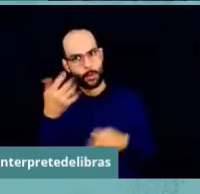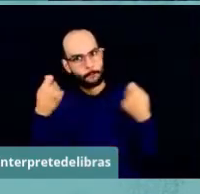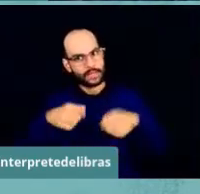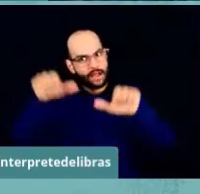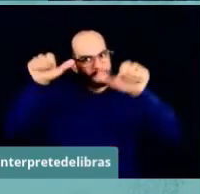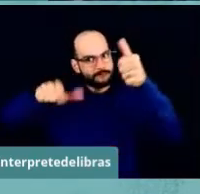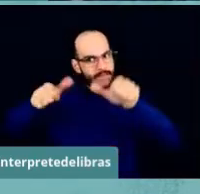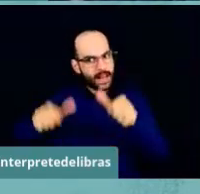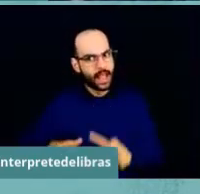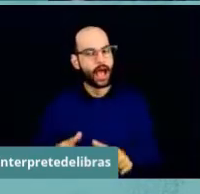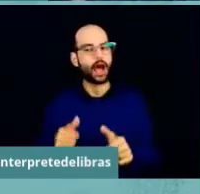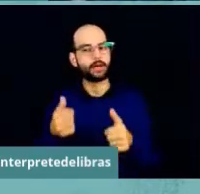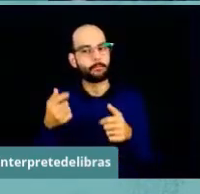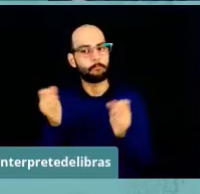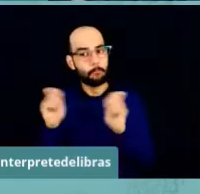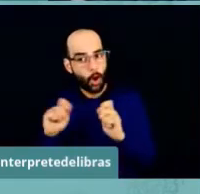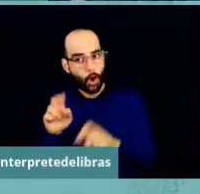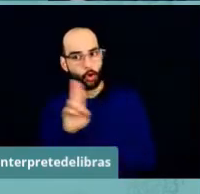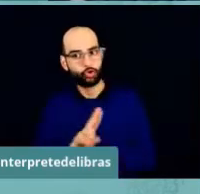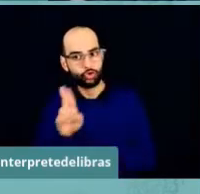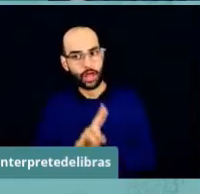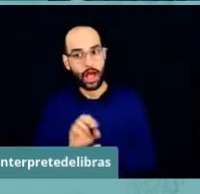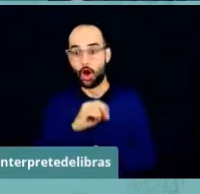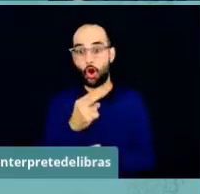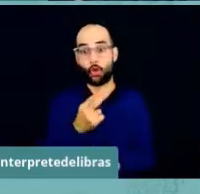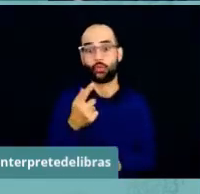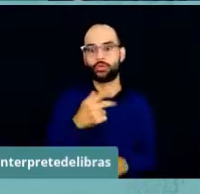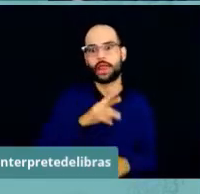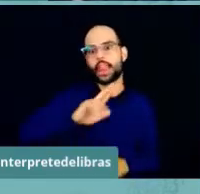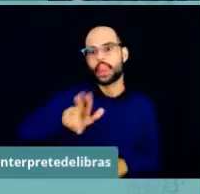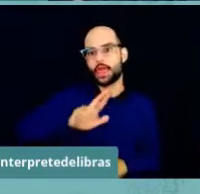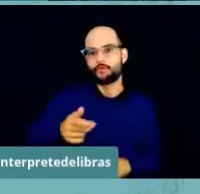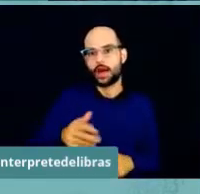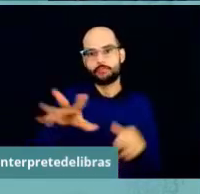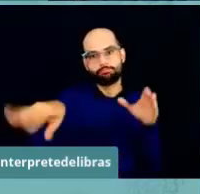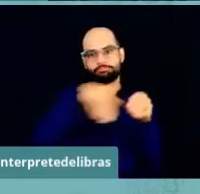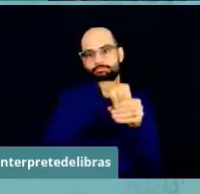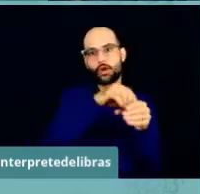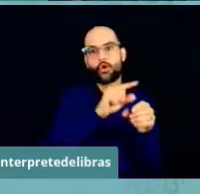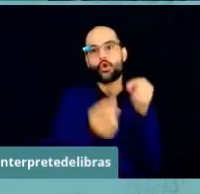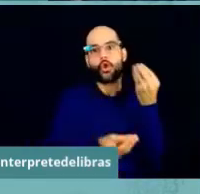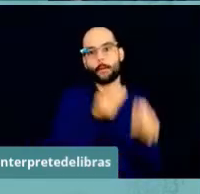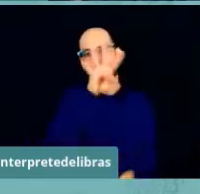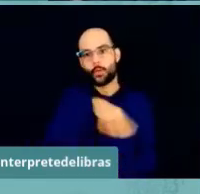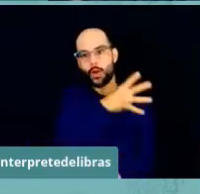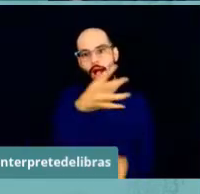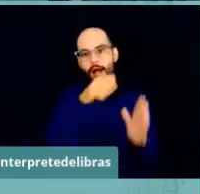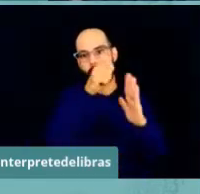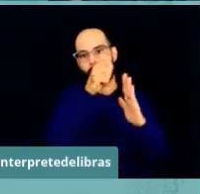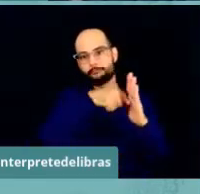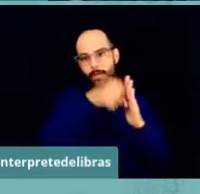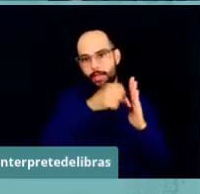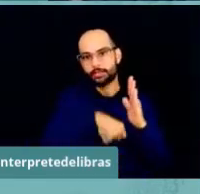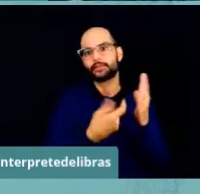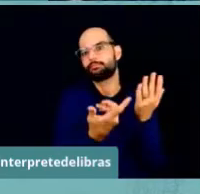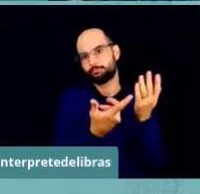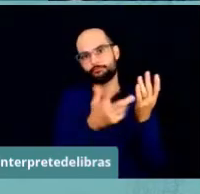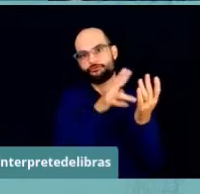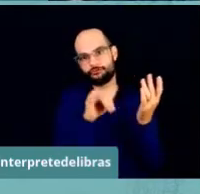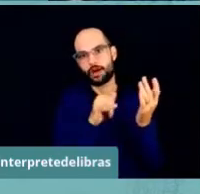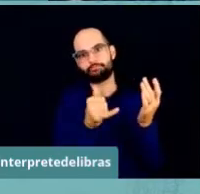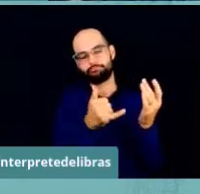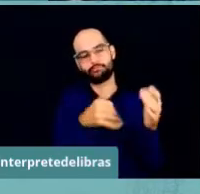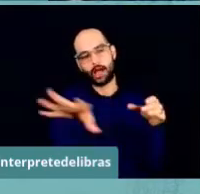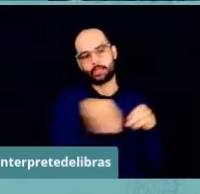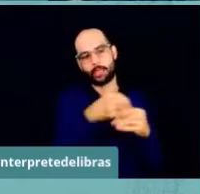vai incorporar ela ao calendário nacional. A Pfizer, de material genético, a gente tem então a Moderna e a